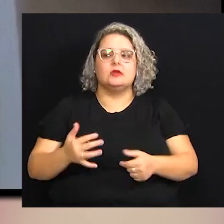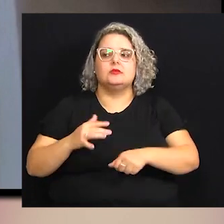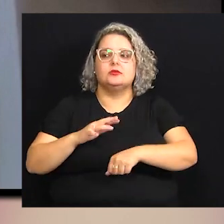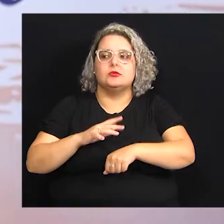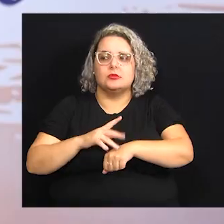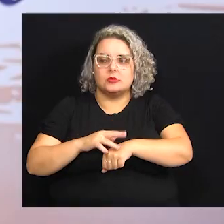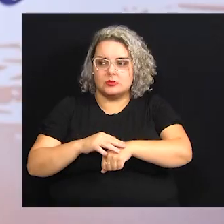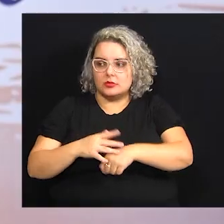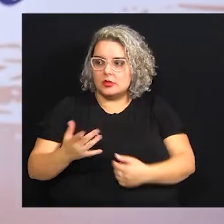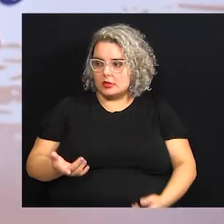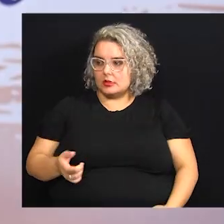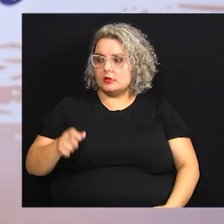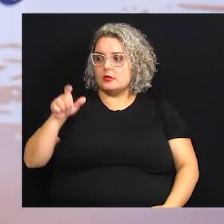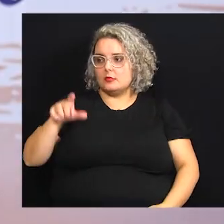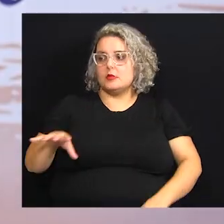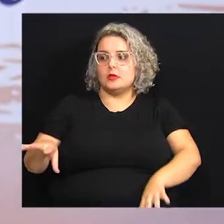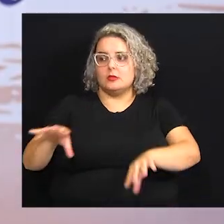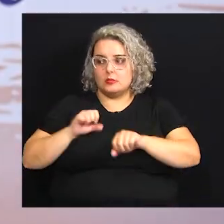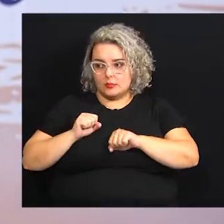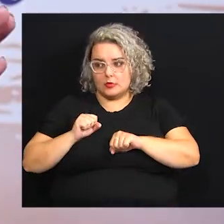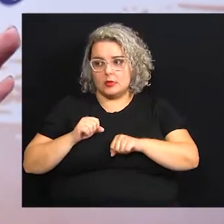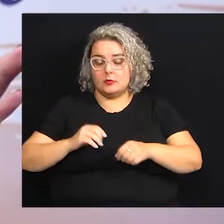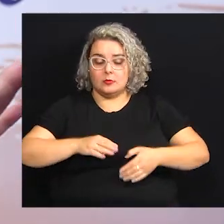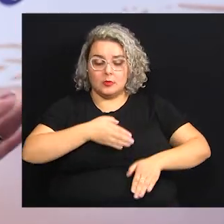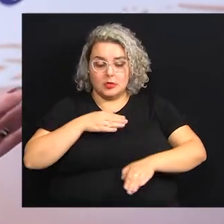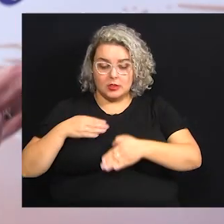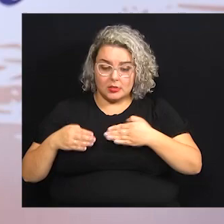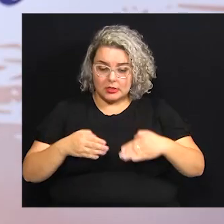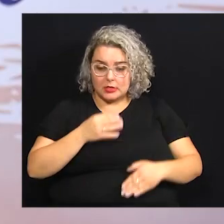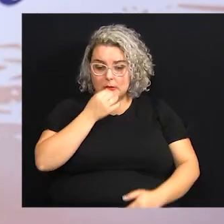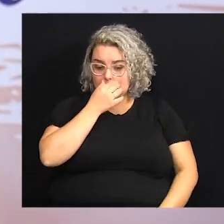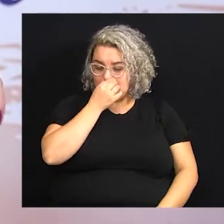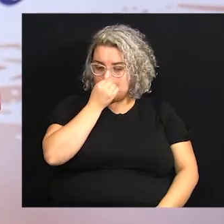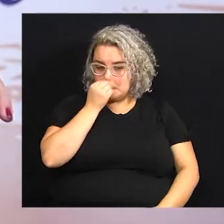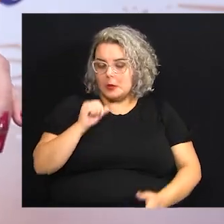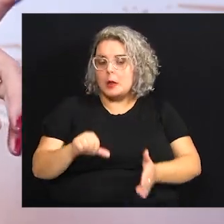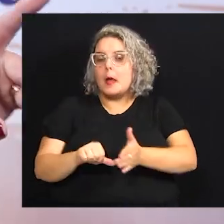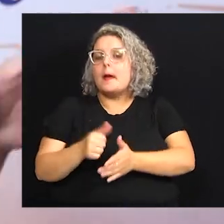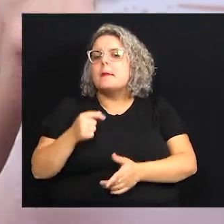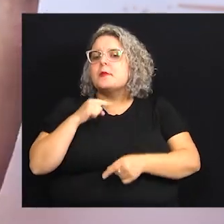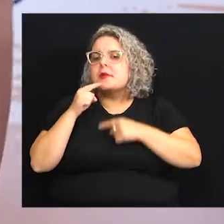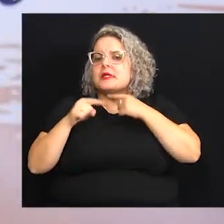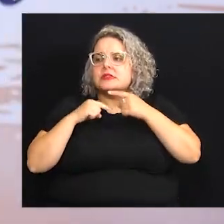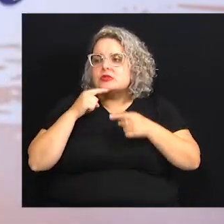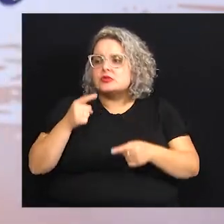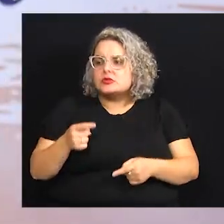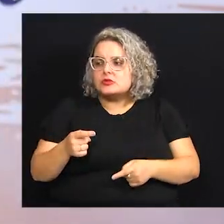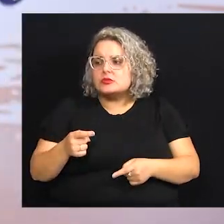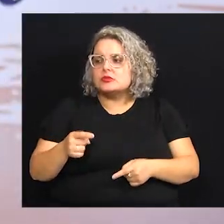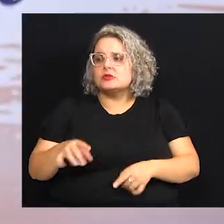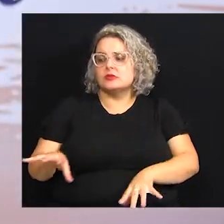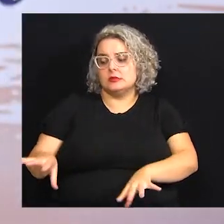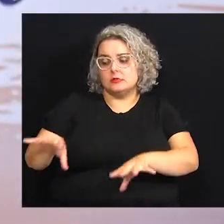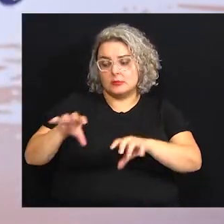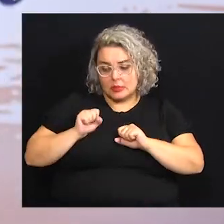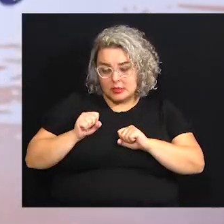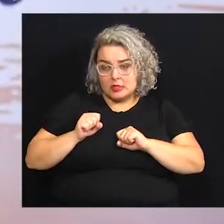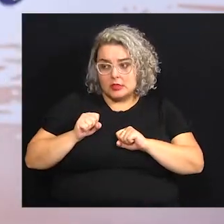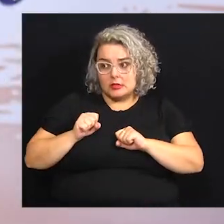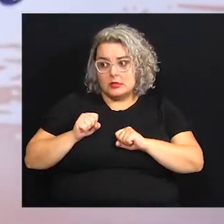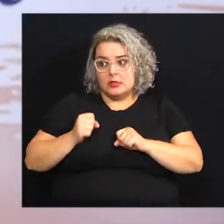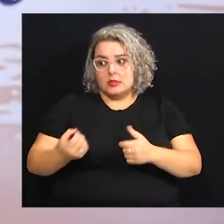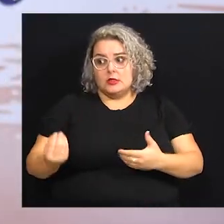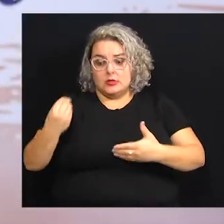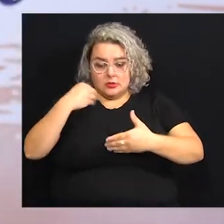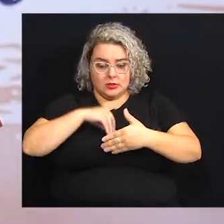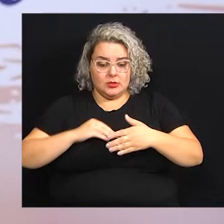doença. A pessoa foi contaminada, então, por essa bactéria. A primeira dúvida, a pessoa foi contaminada, essa